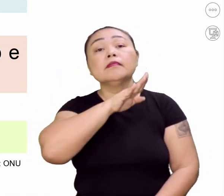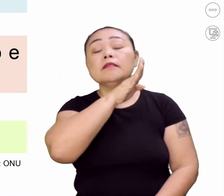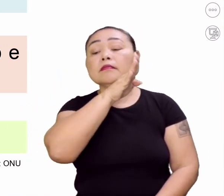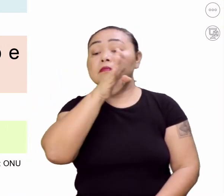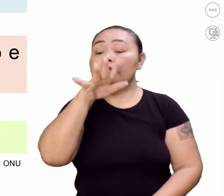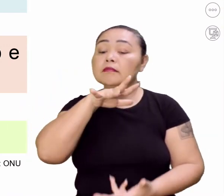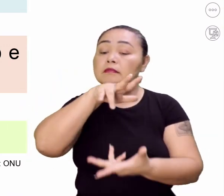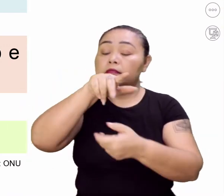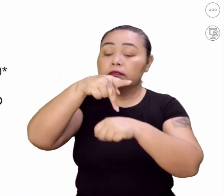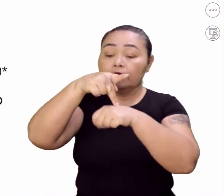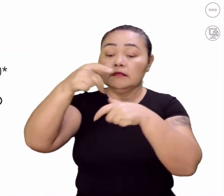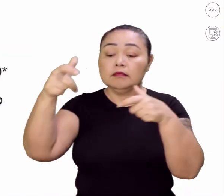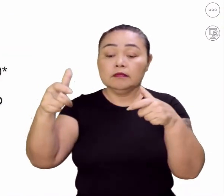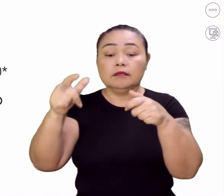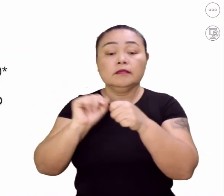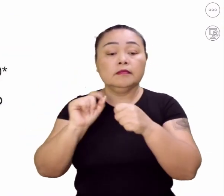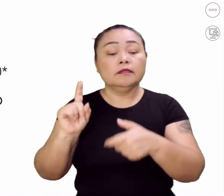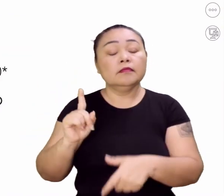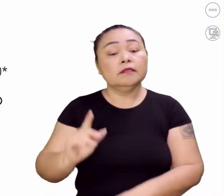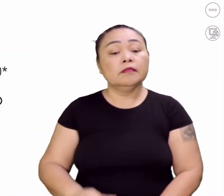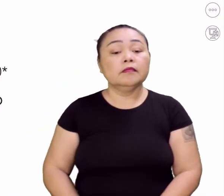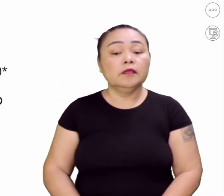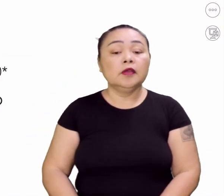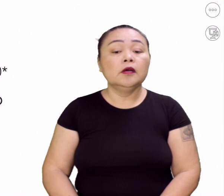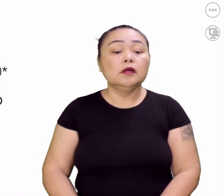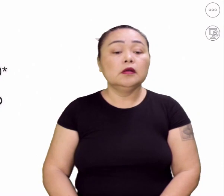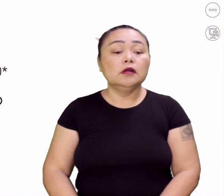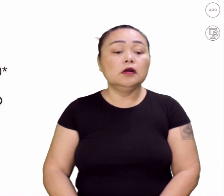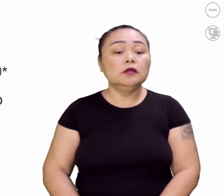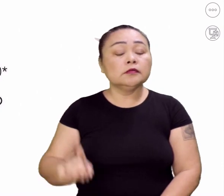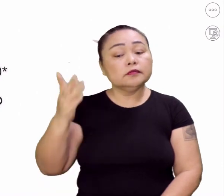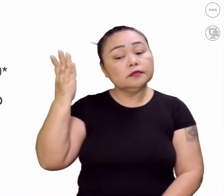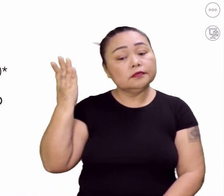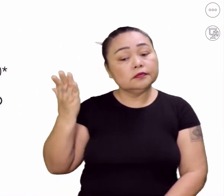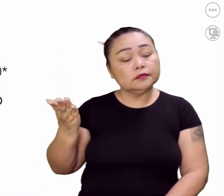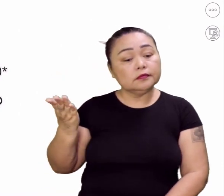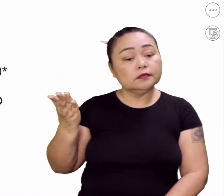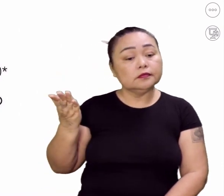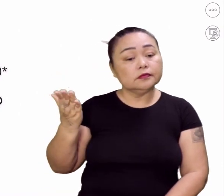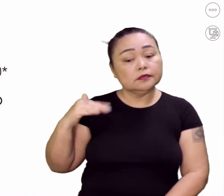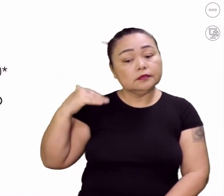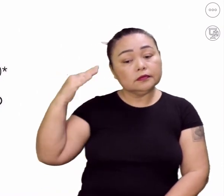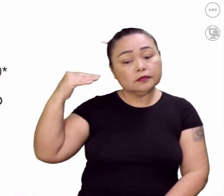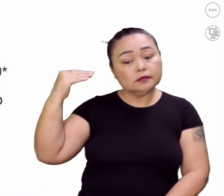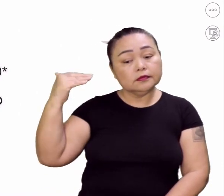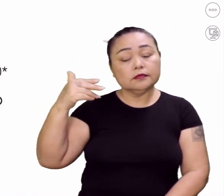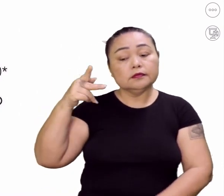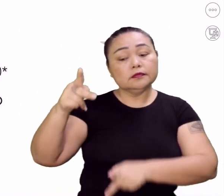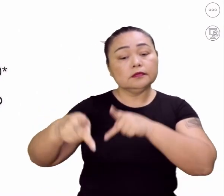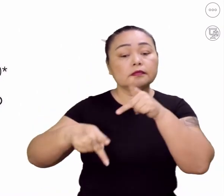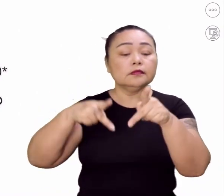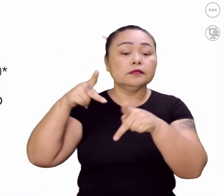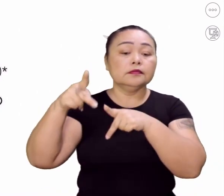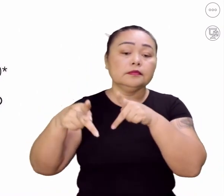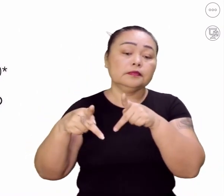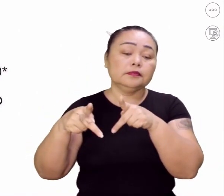Na maioria dos países, né? Exato. É uma tendência. Aí apresentamos essa evolução aí da